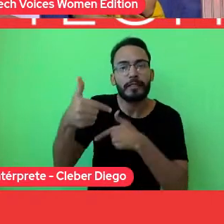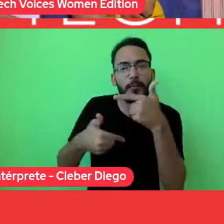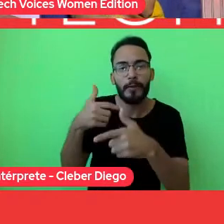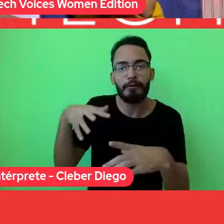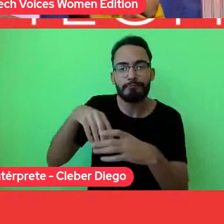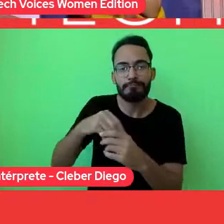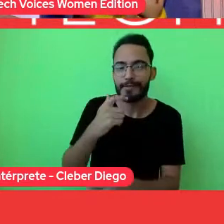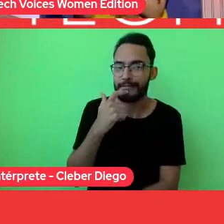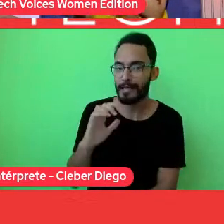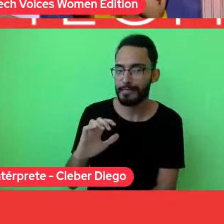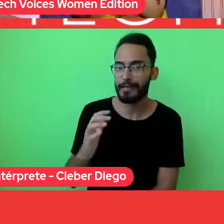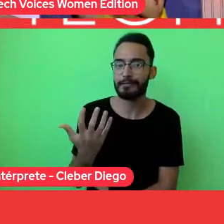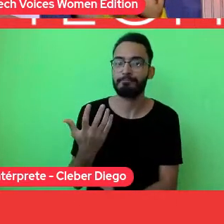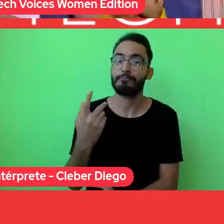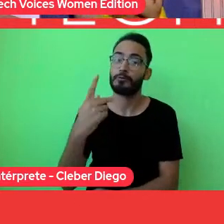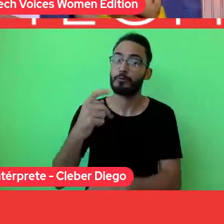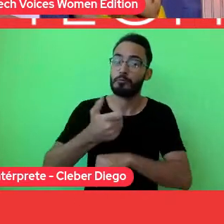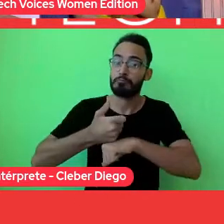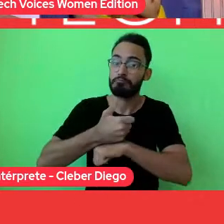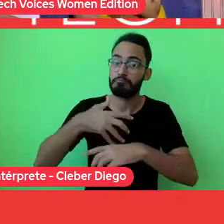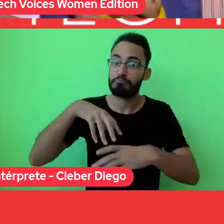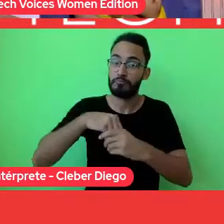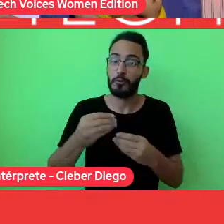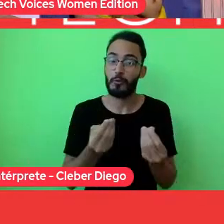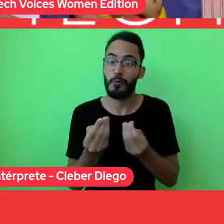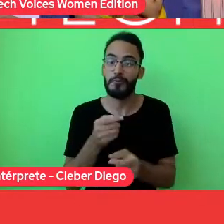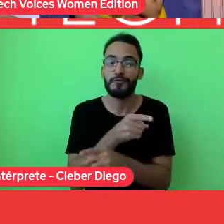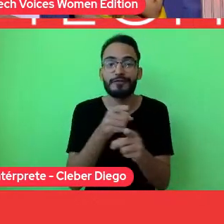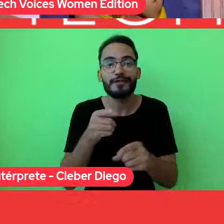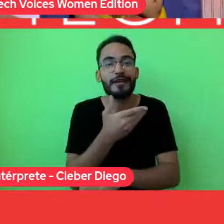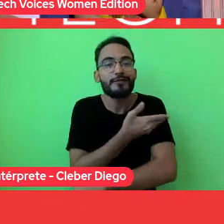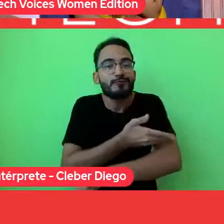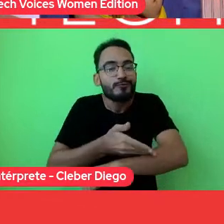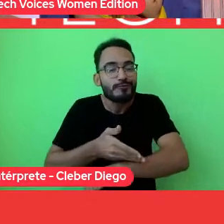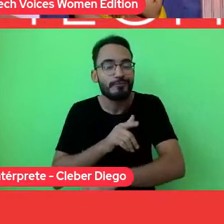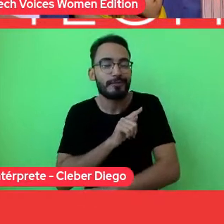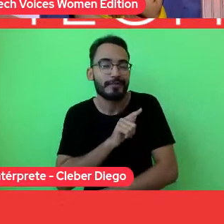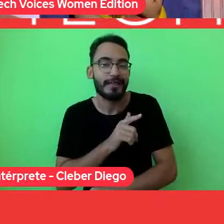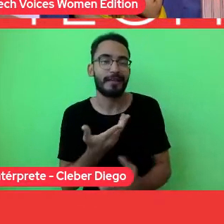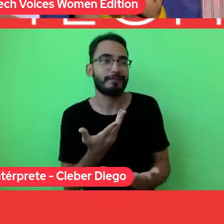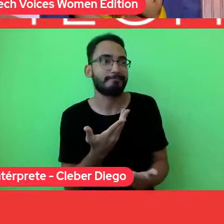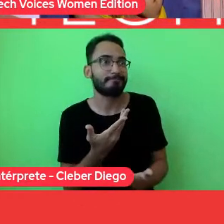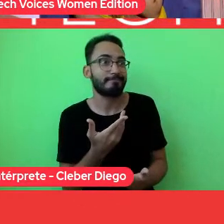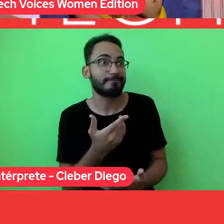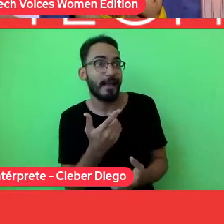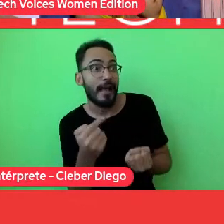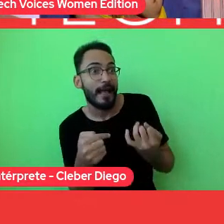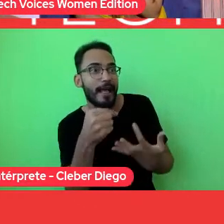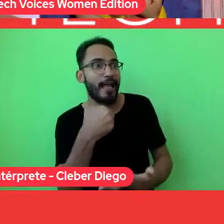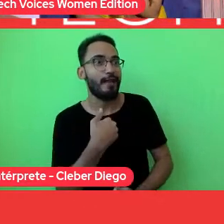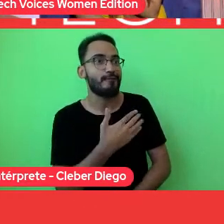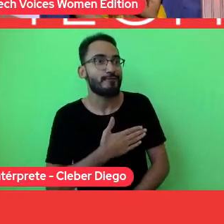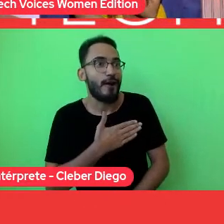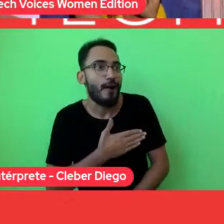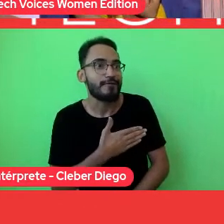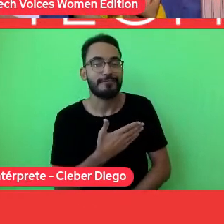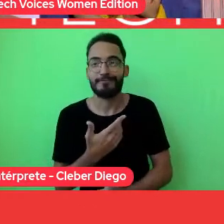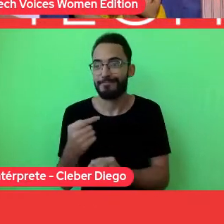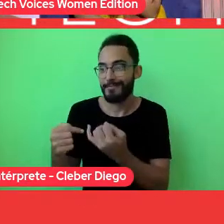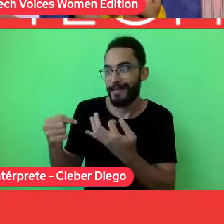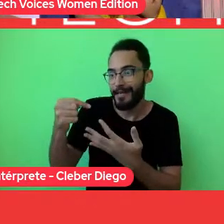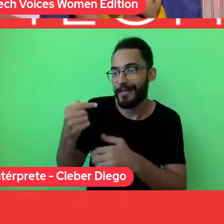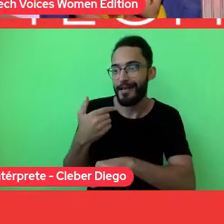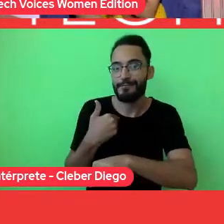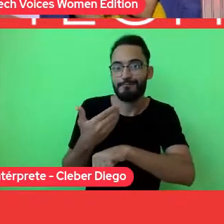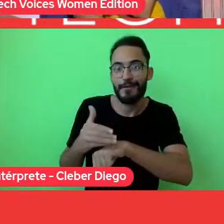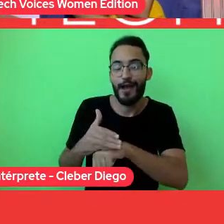cargo. Quiserem dividir também com a gente um hobby que vocês costumam praticar aí fora desse horário corporativo. Então, fiquem